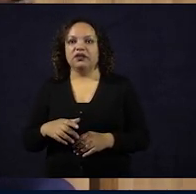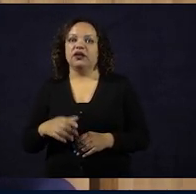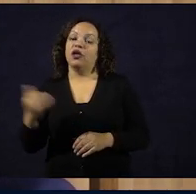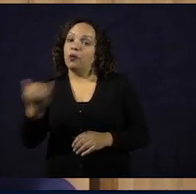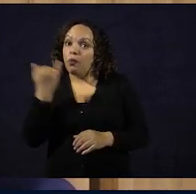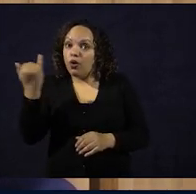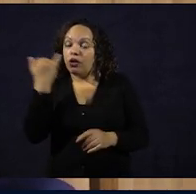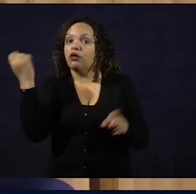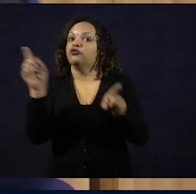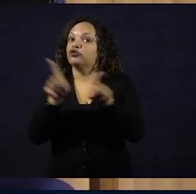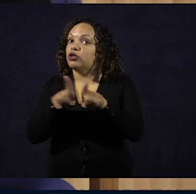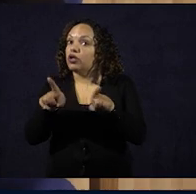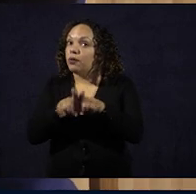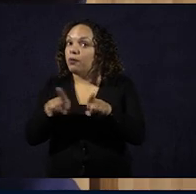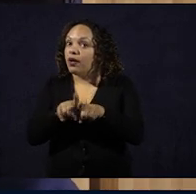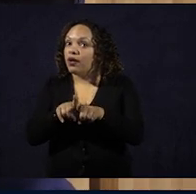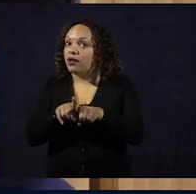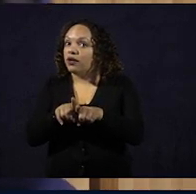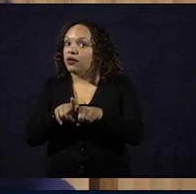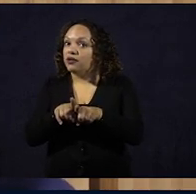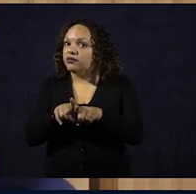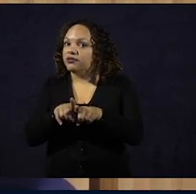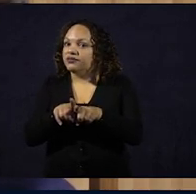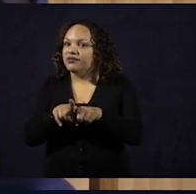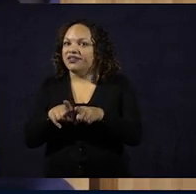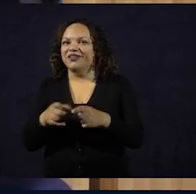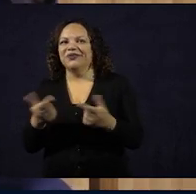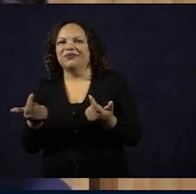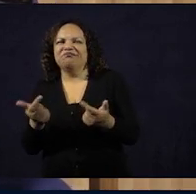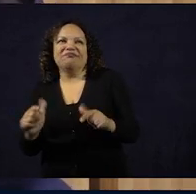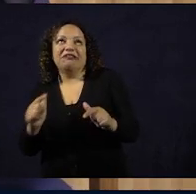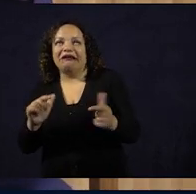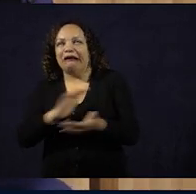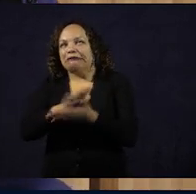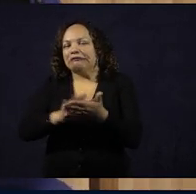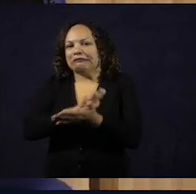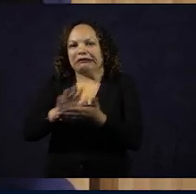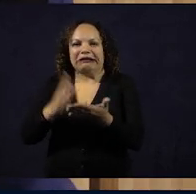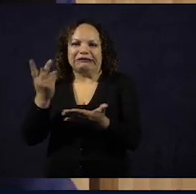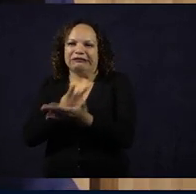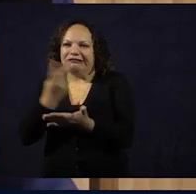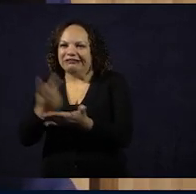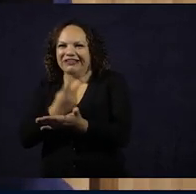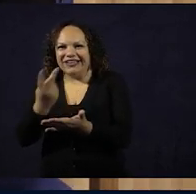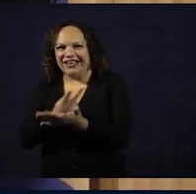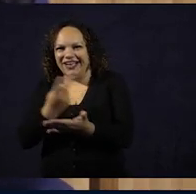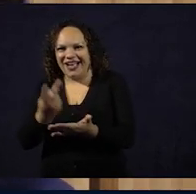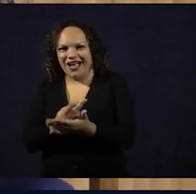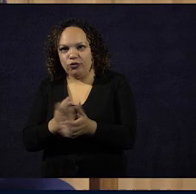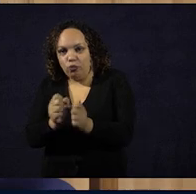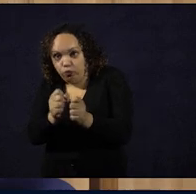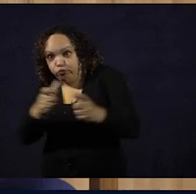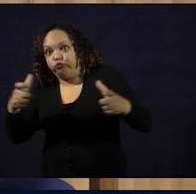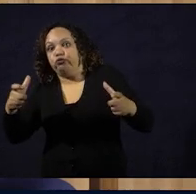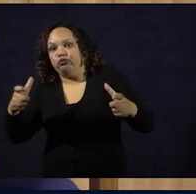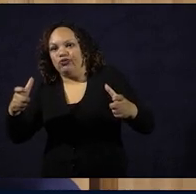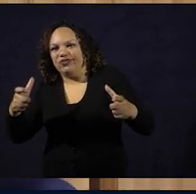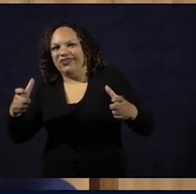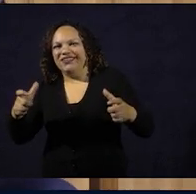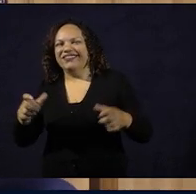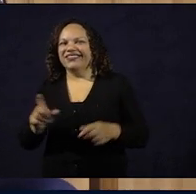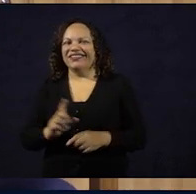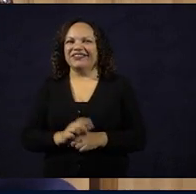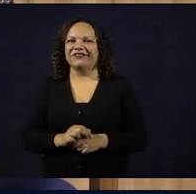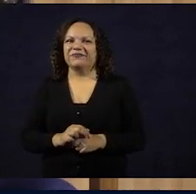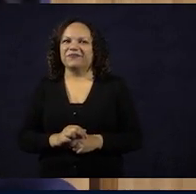muito importante nisso de novo assumindo que a gente não faça nenhuma bobagem grande bobagem pequena dá até para para absorver